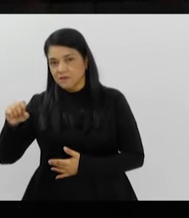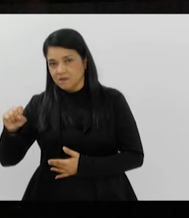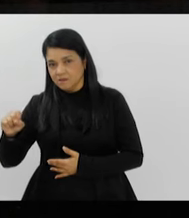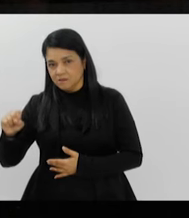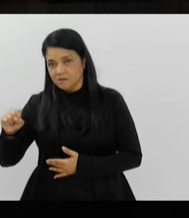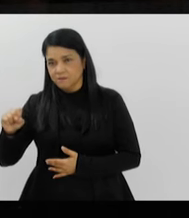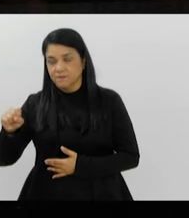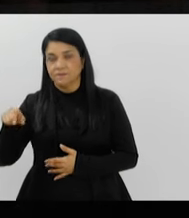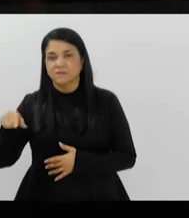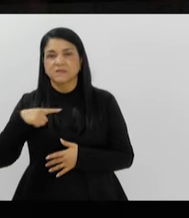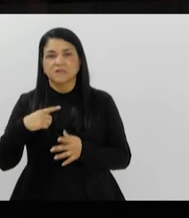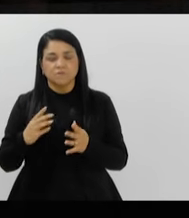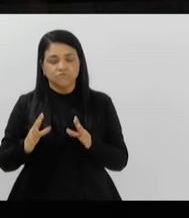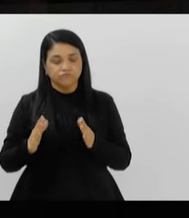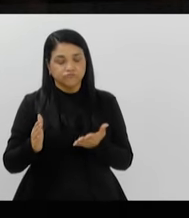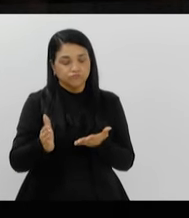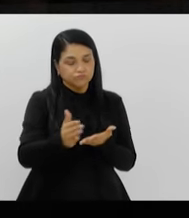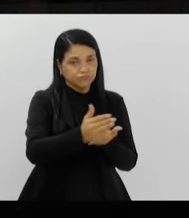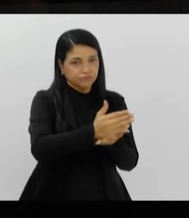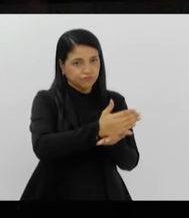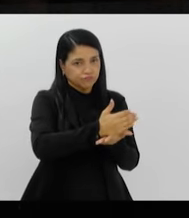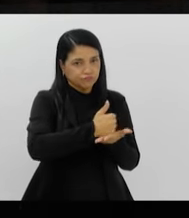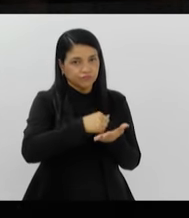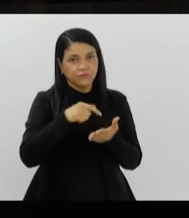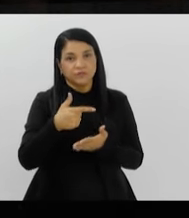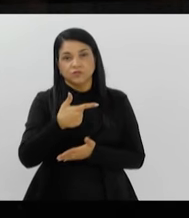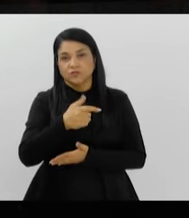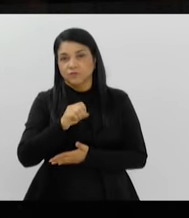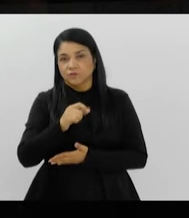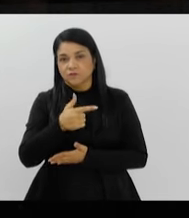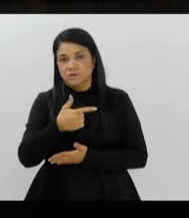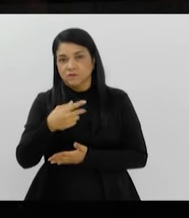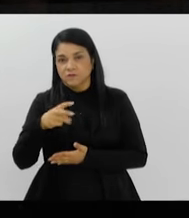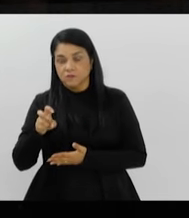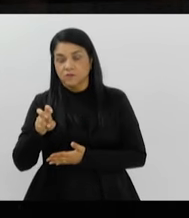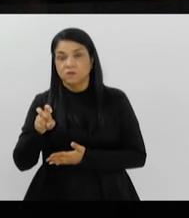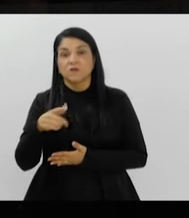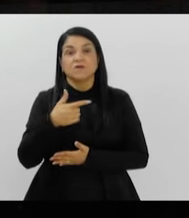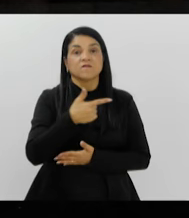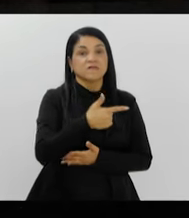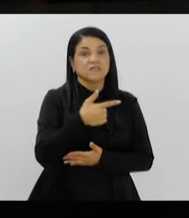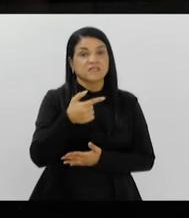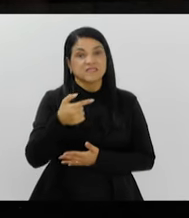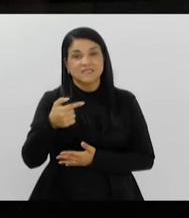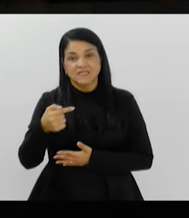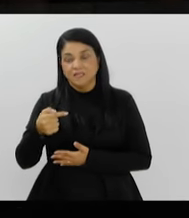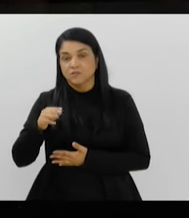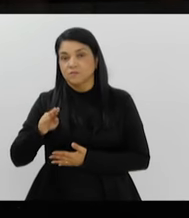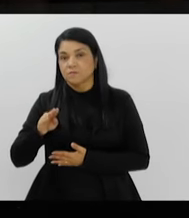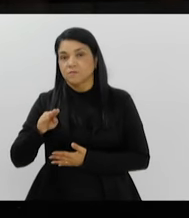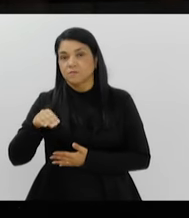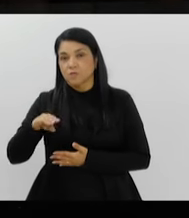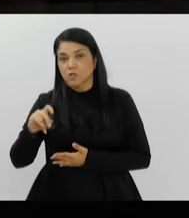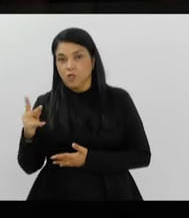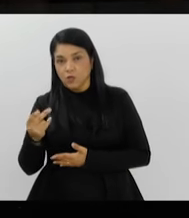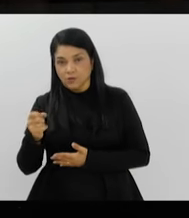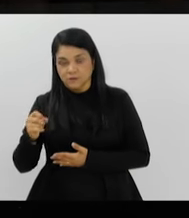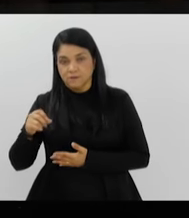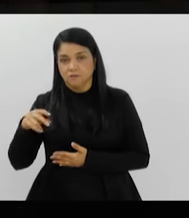de arrecadação para 25 de 27 bilhões de ROET-PE e